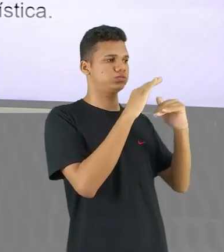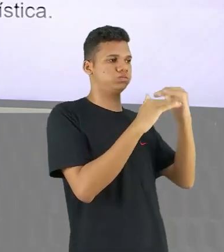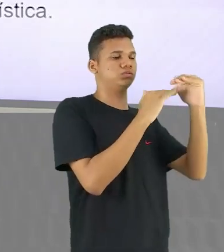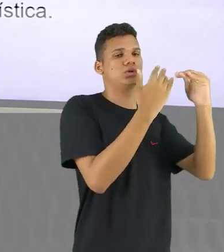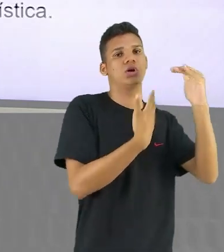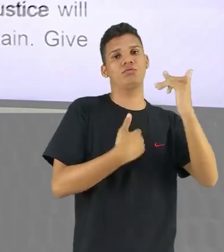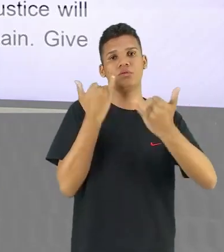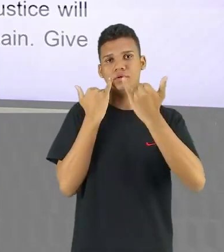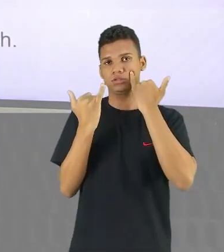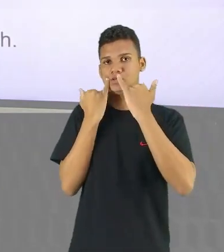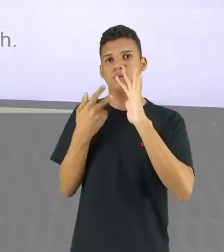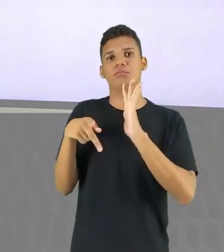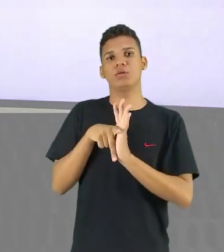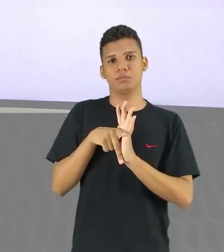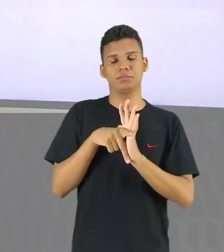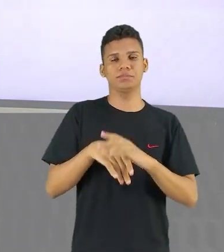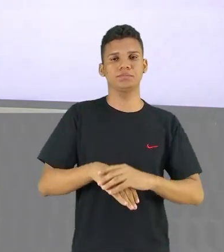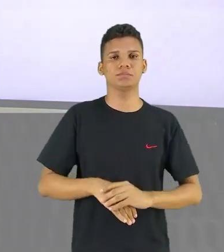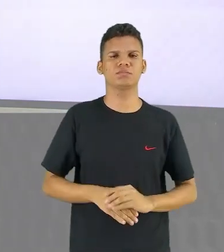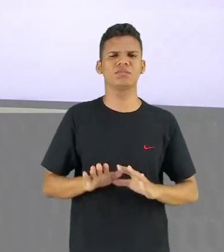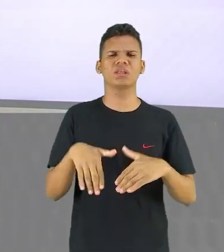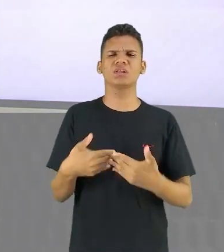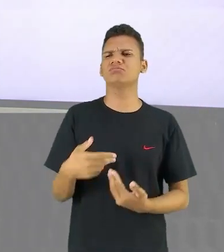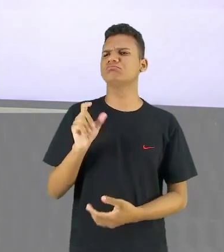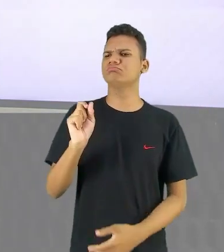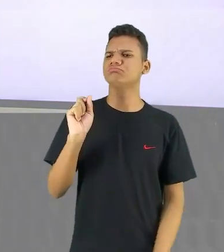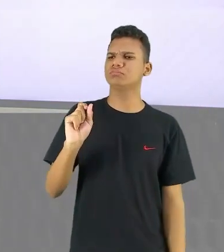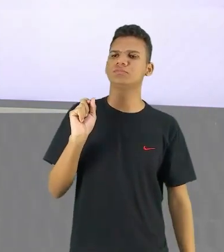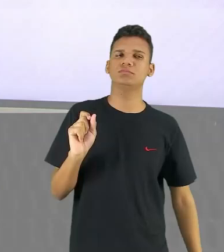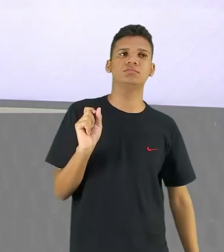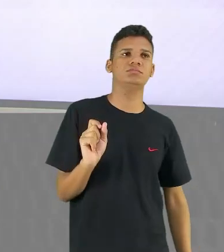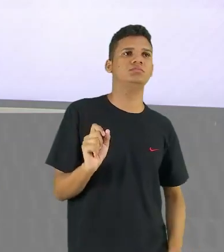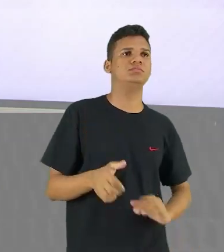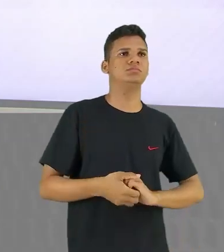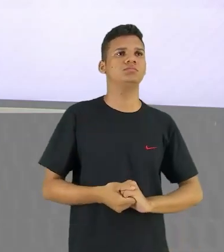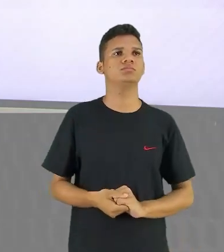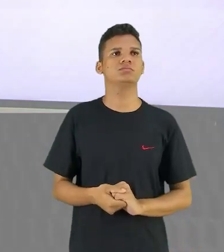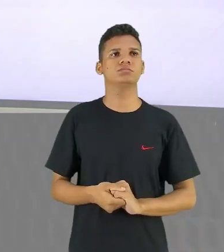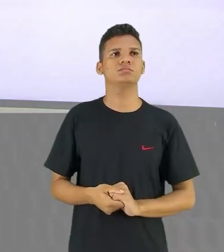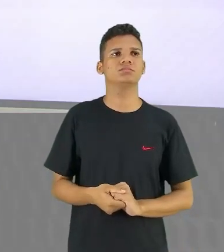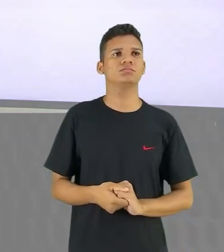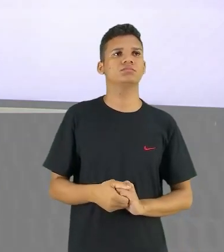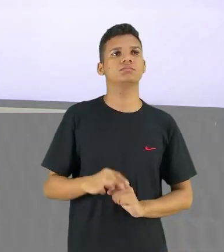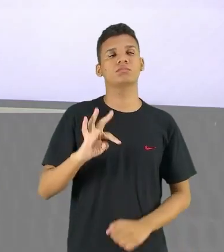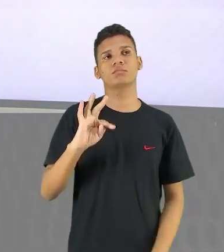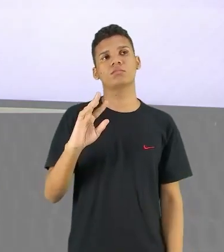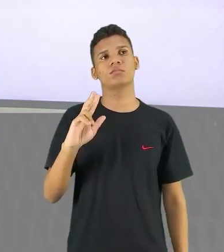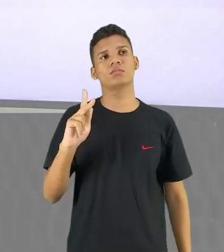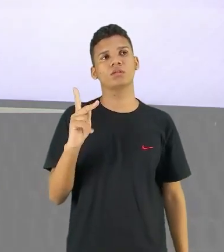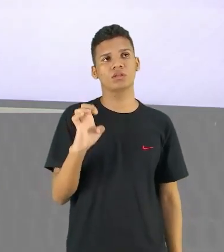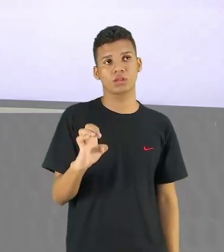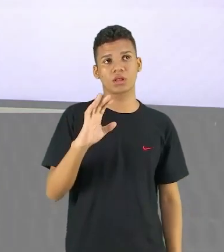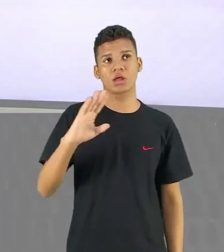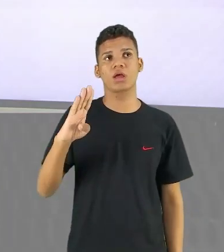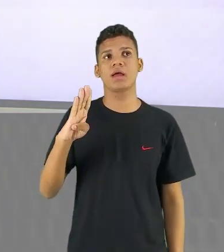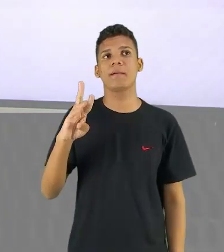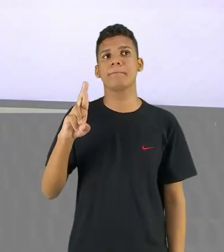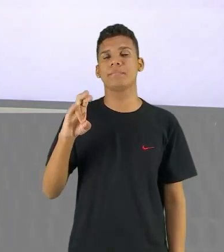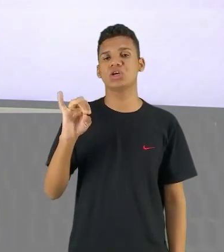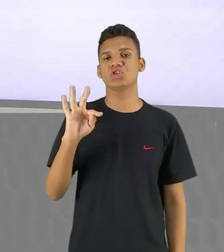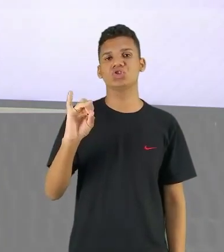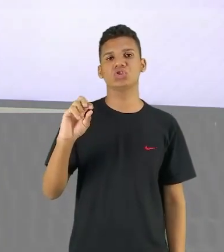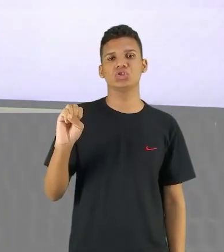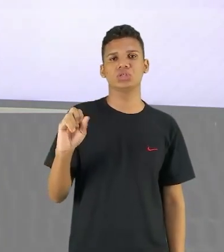Inglaterra. Então, vamos ver no poema o que ele destacou. The British, os britânicos, o povo da Inglaterra, né, ele